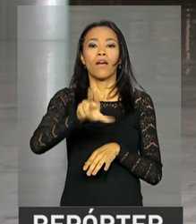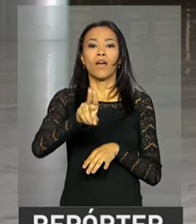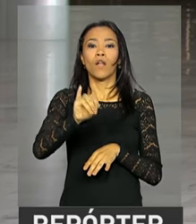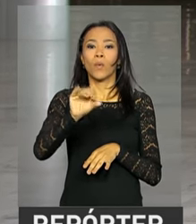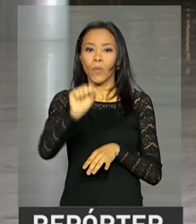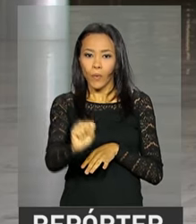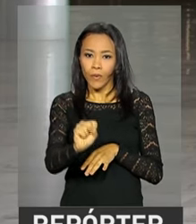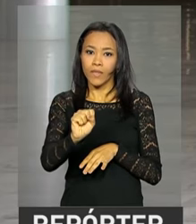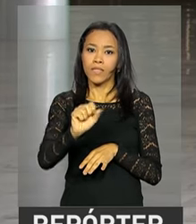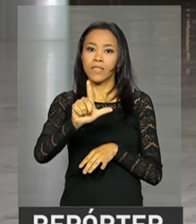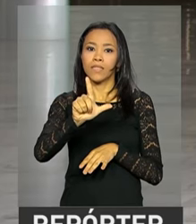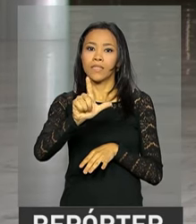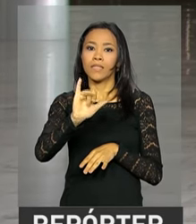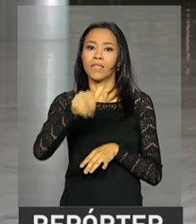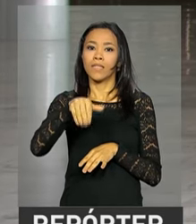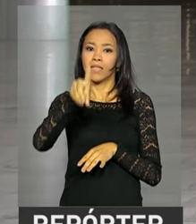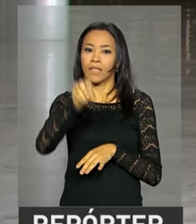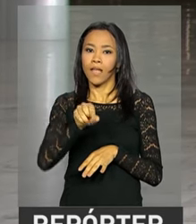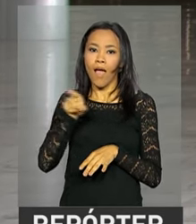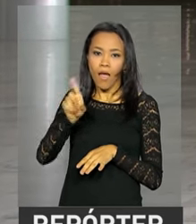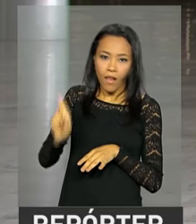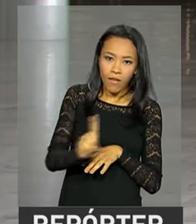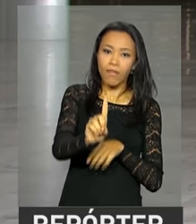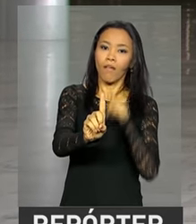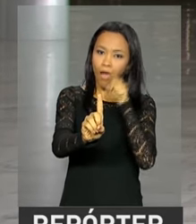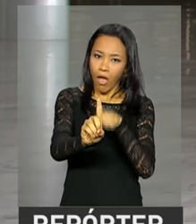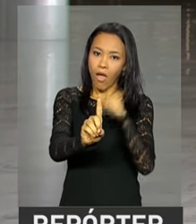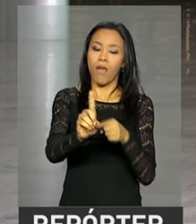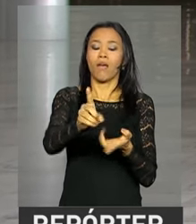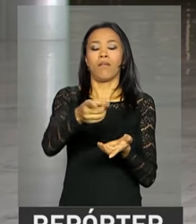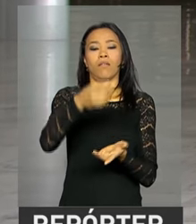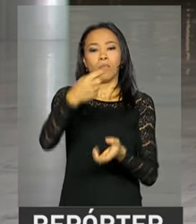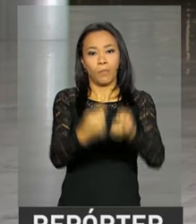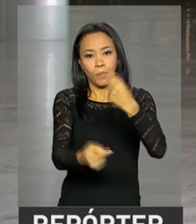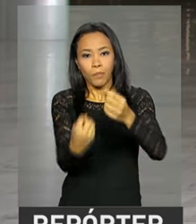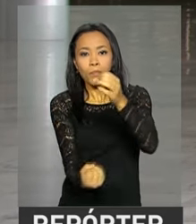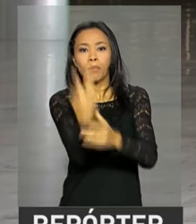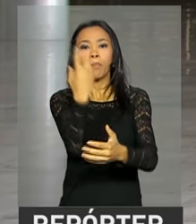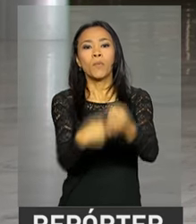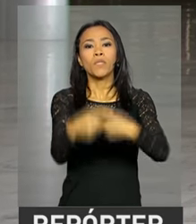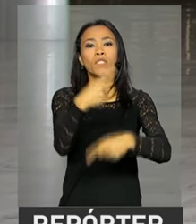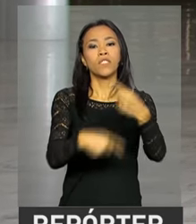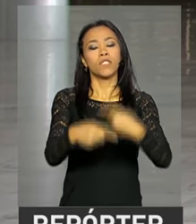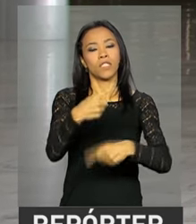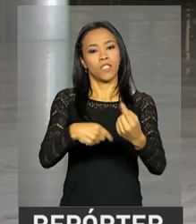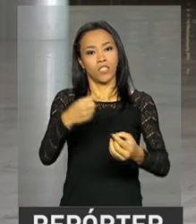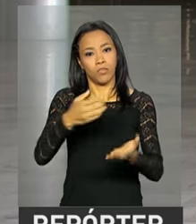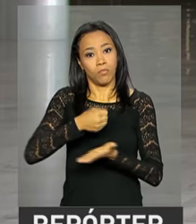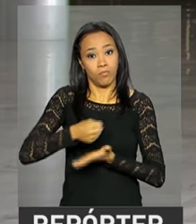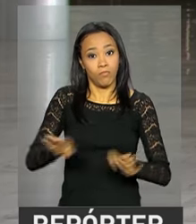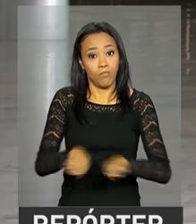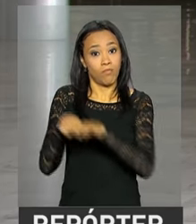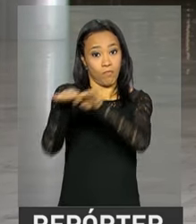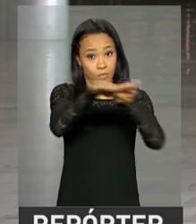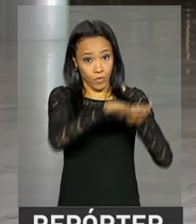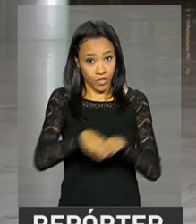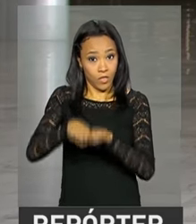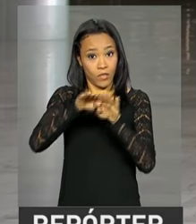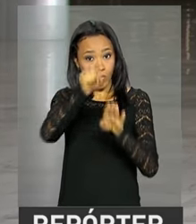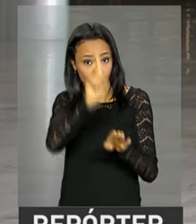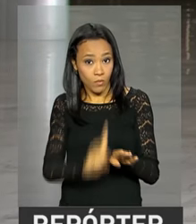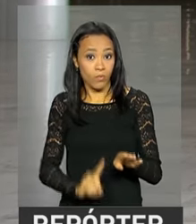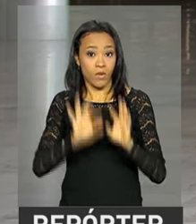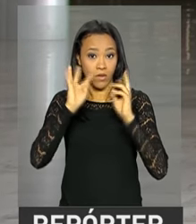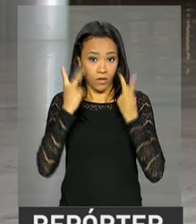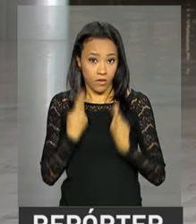do Brasil e ficará responsável, então, pelas políticas de promoção e de defesa dos direitos humanos e também dos direitos eh da